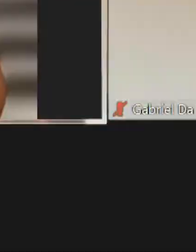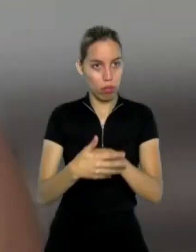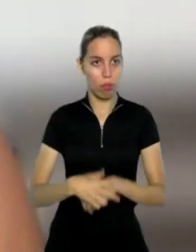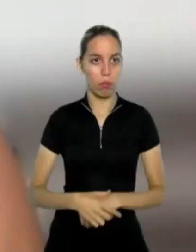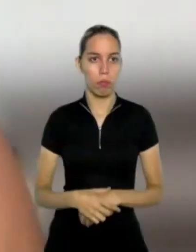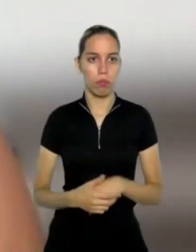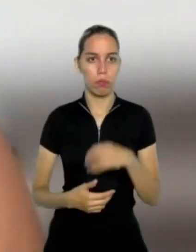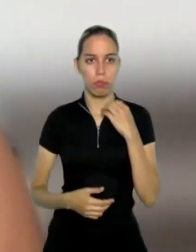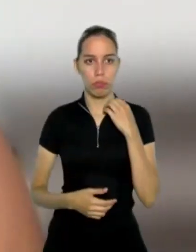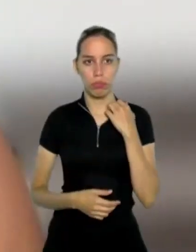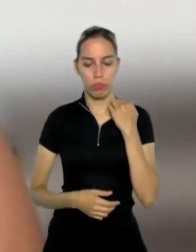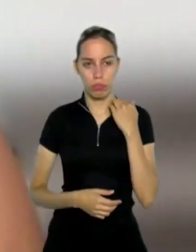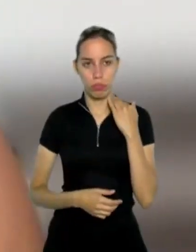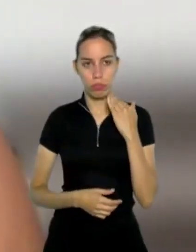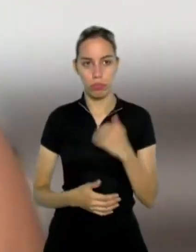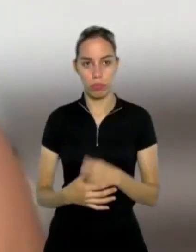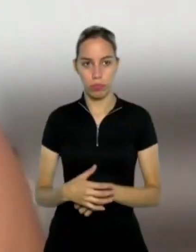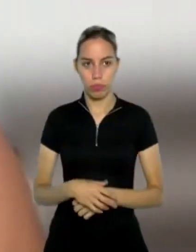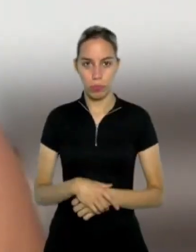voltar.